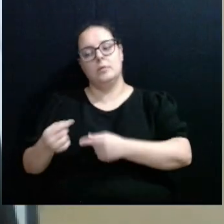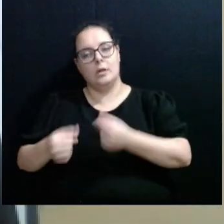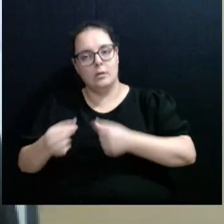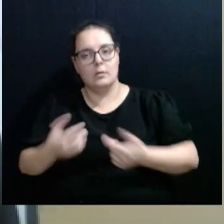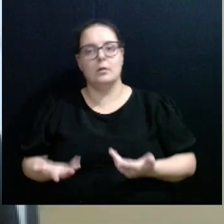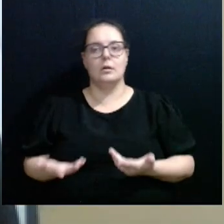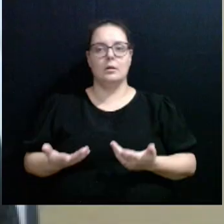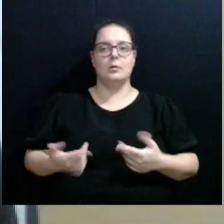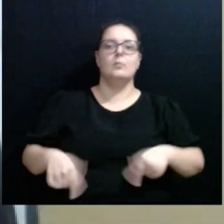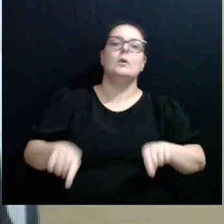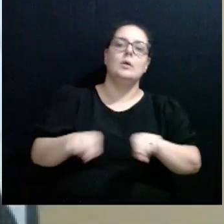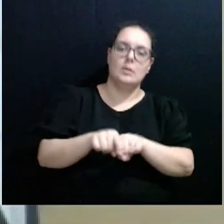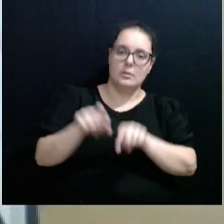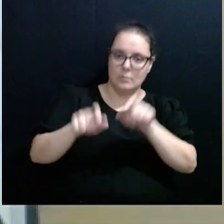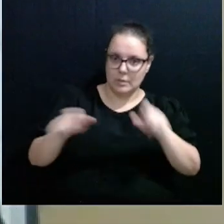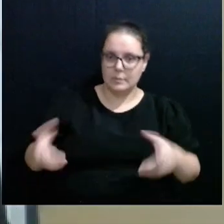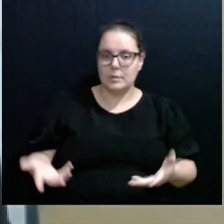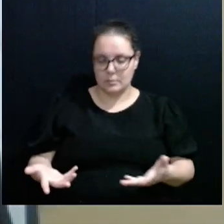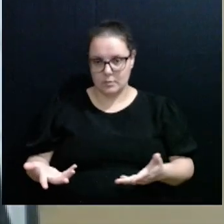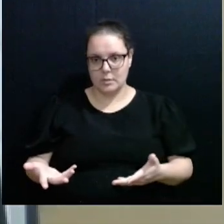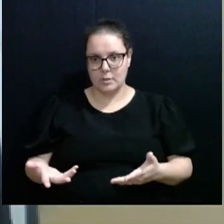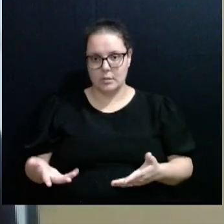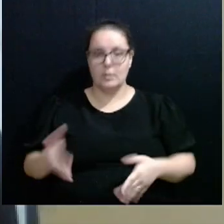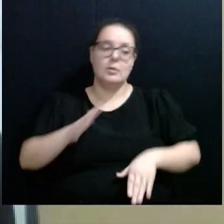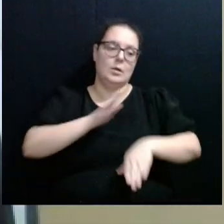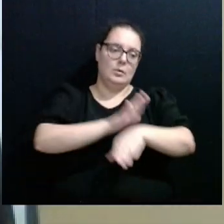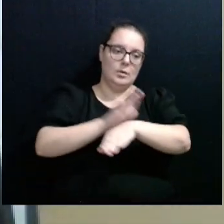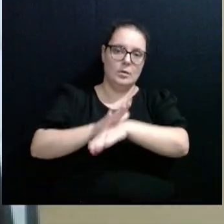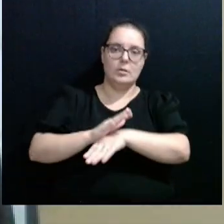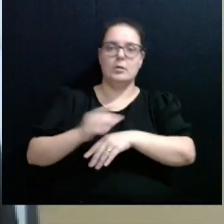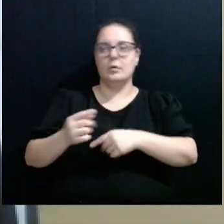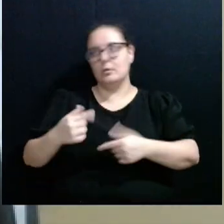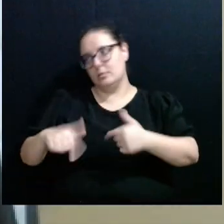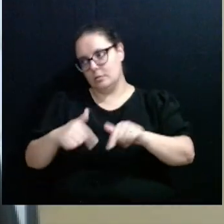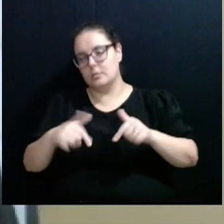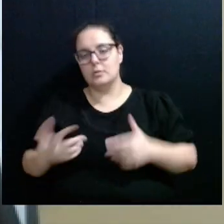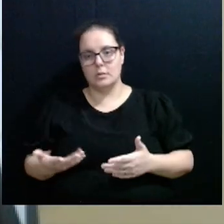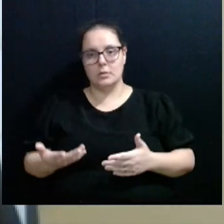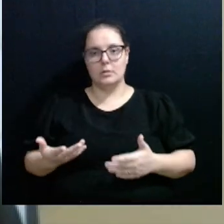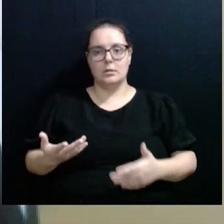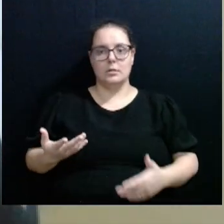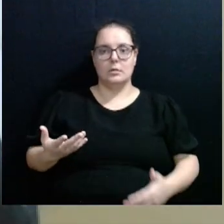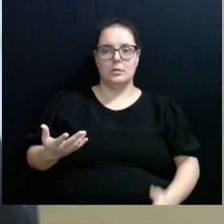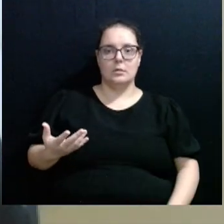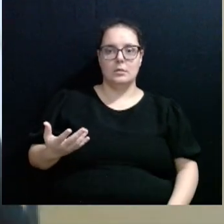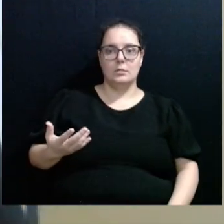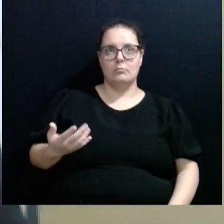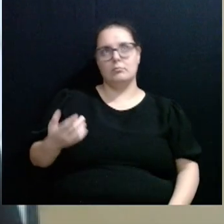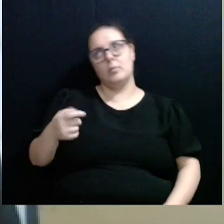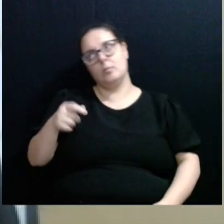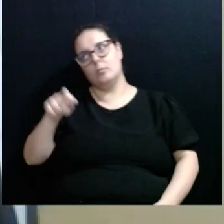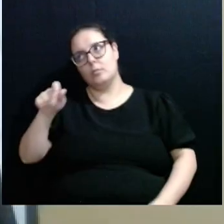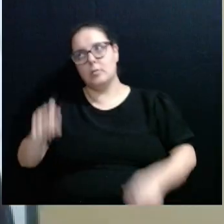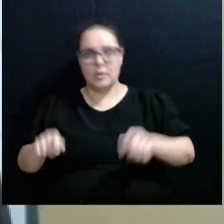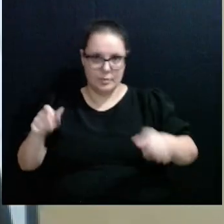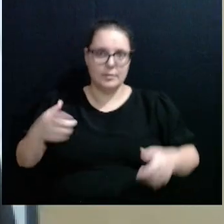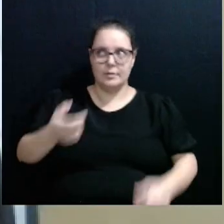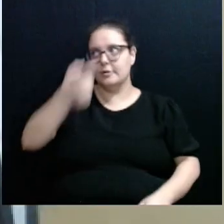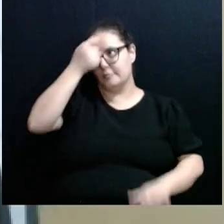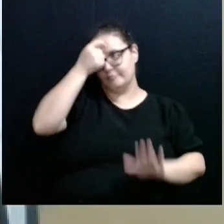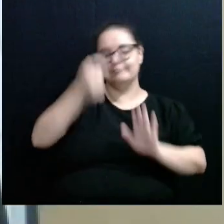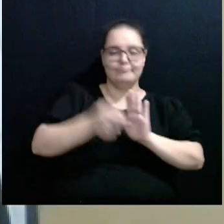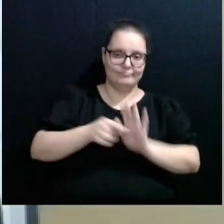as pessoas, que elas vão contribuir com os negócios. Sem as pessoas, mesmo em tempos de inteligência artificial, de automação, as